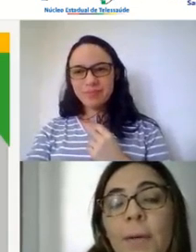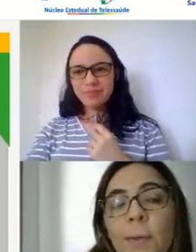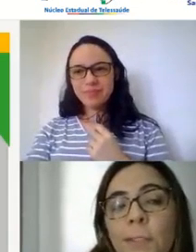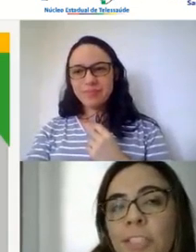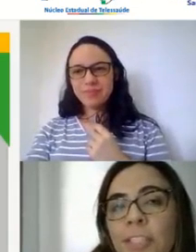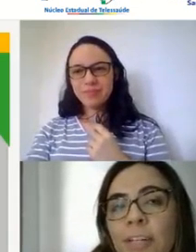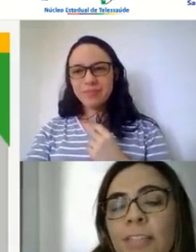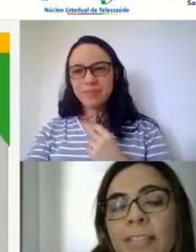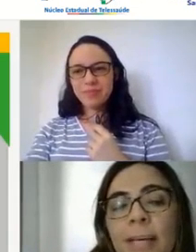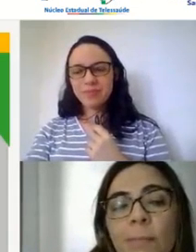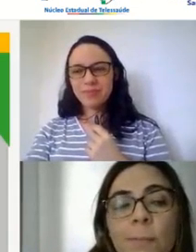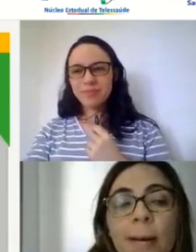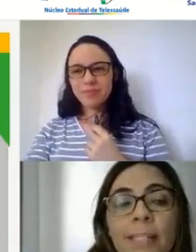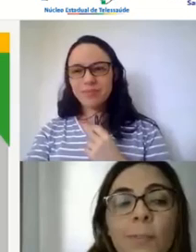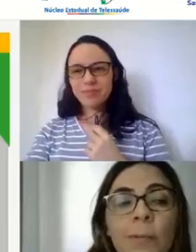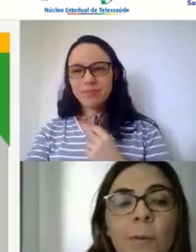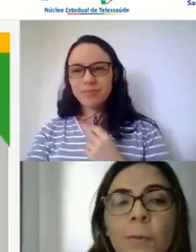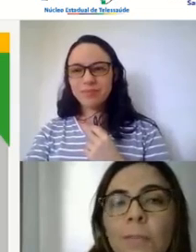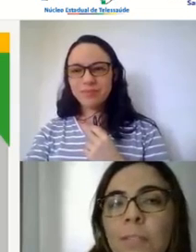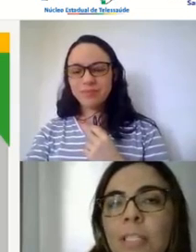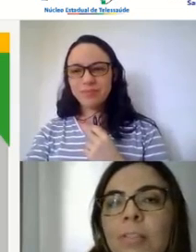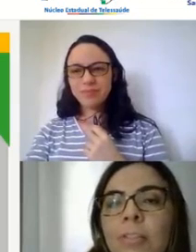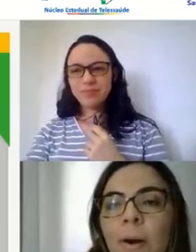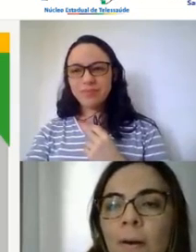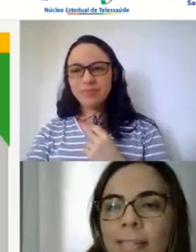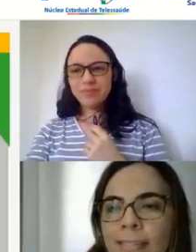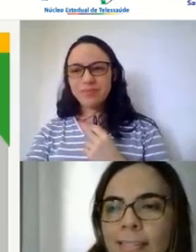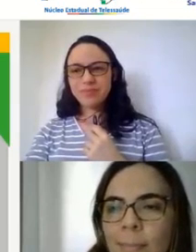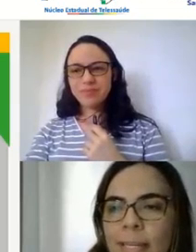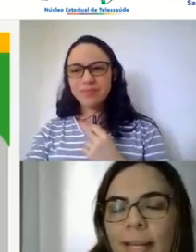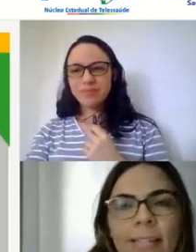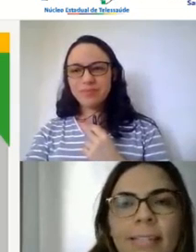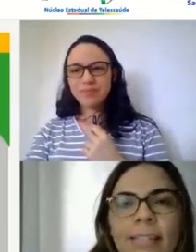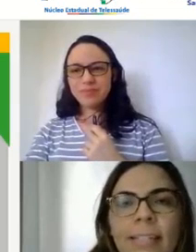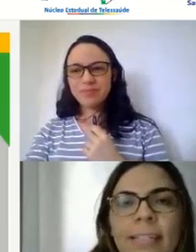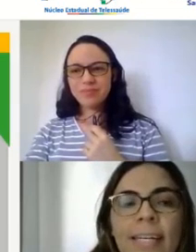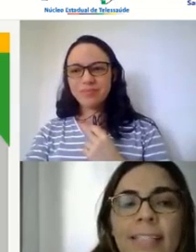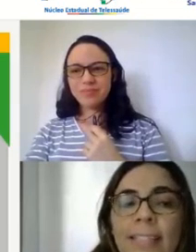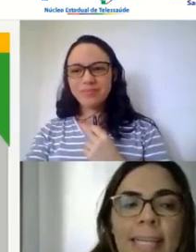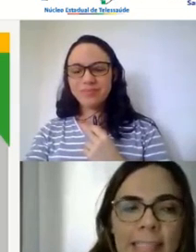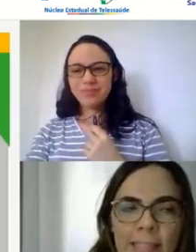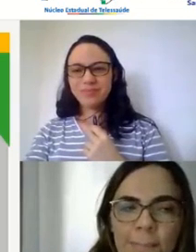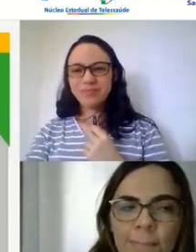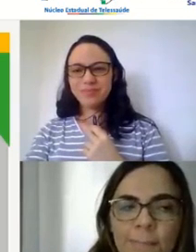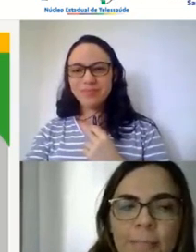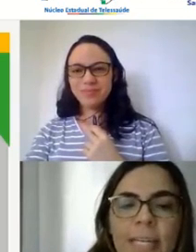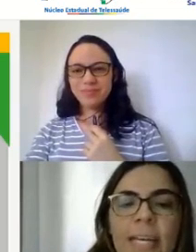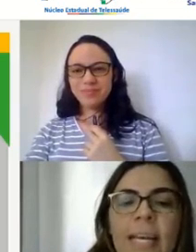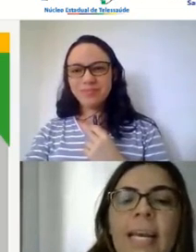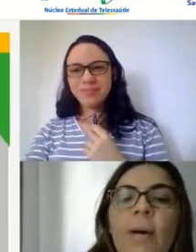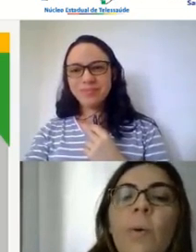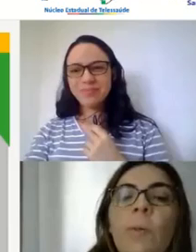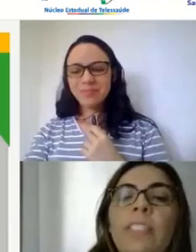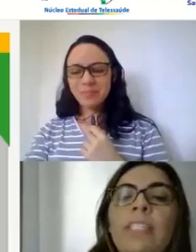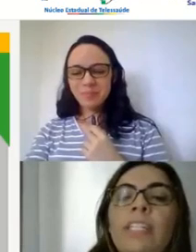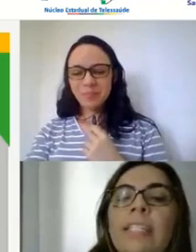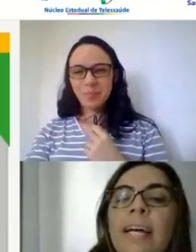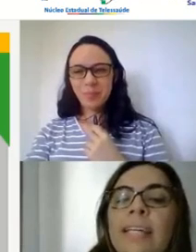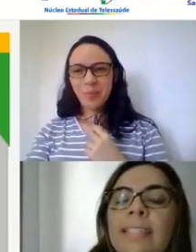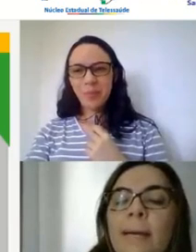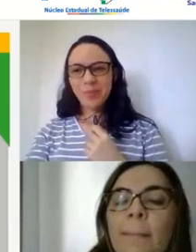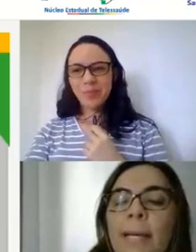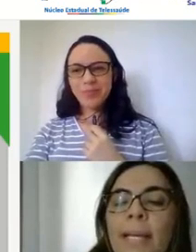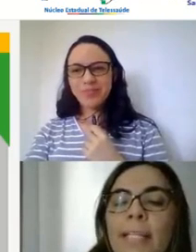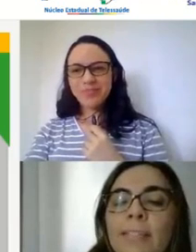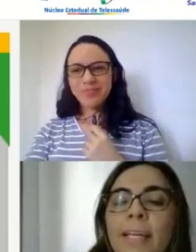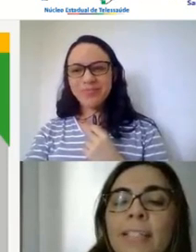mas não encontro de trocas de experiências entre residentes hoje tá recebem música